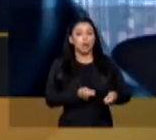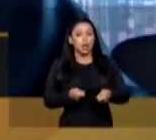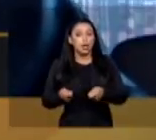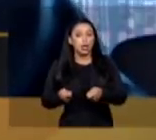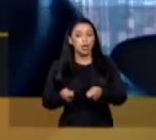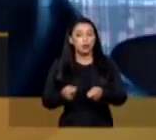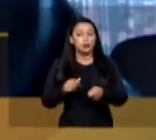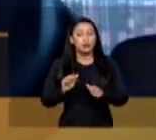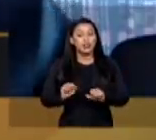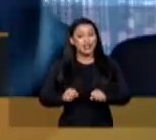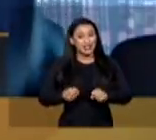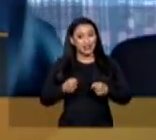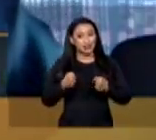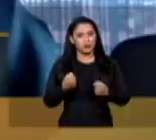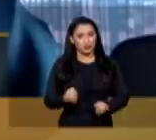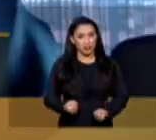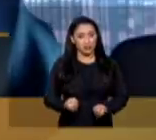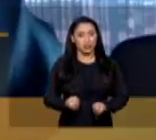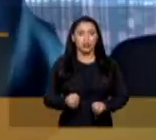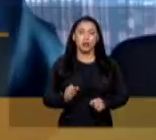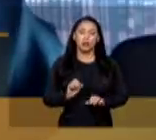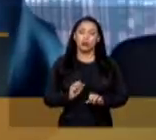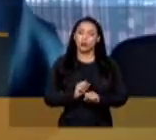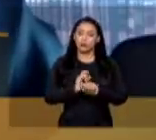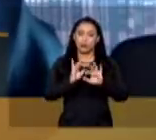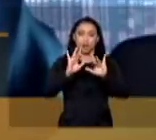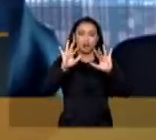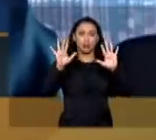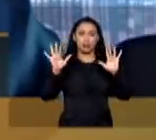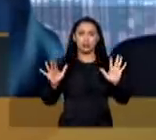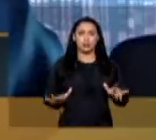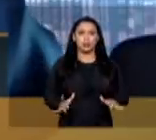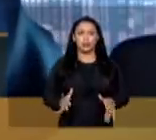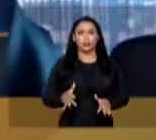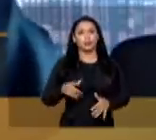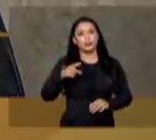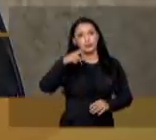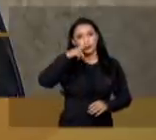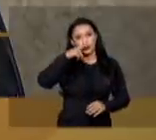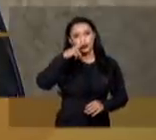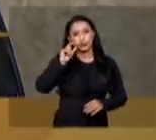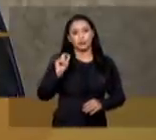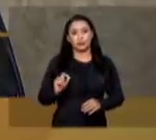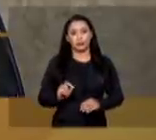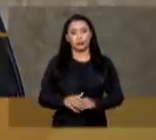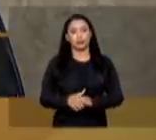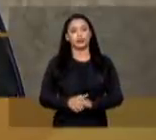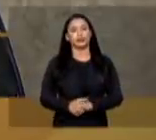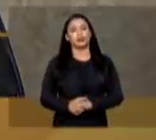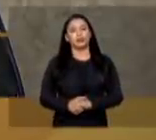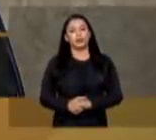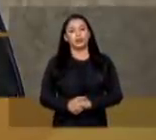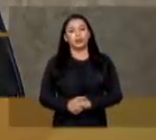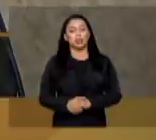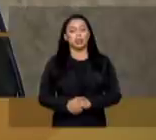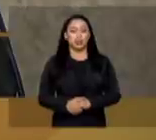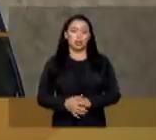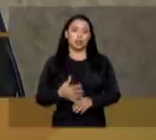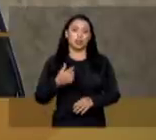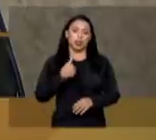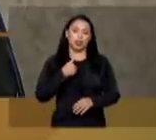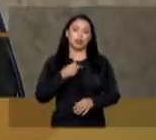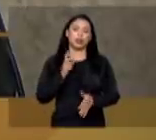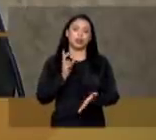o ex-presidente Lula. Agora, na fala do eminente ministro Edson Fachin. Doutor Zanin, eu mesmo me sinto